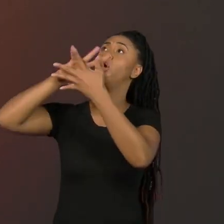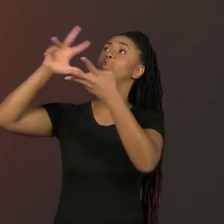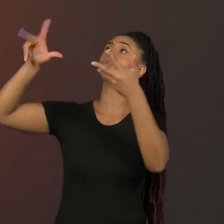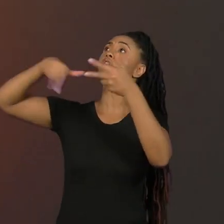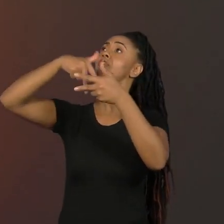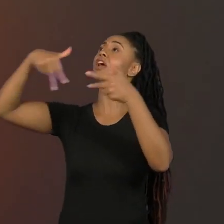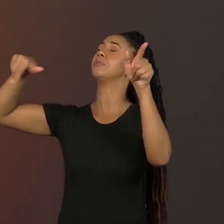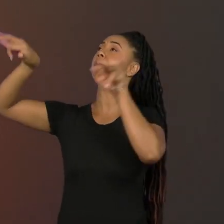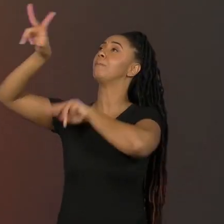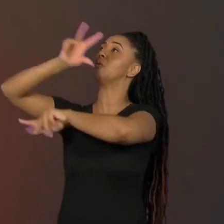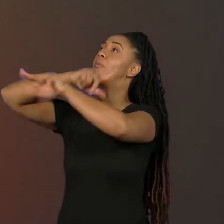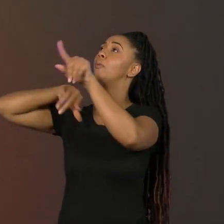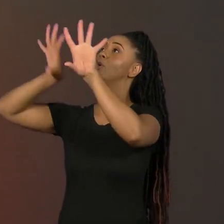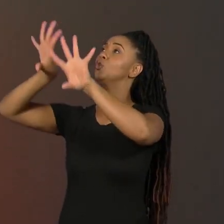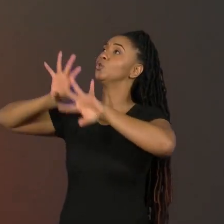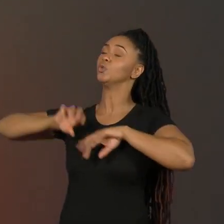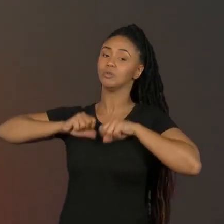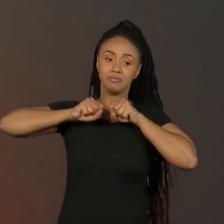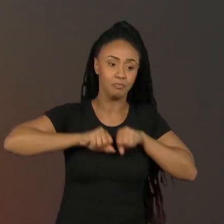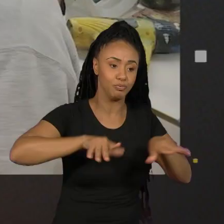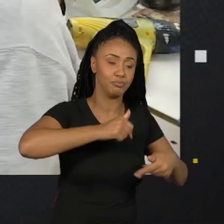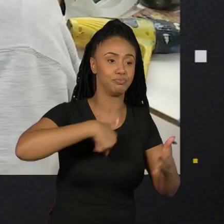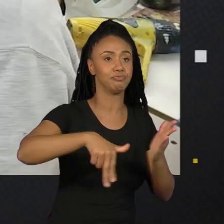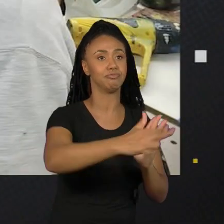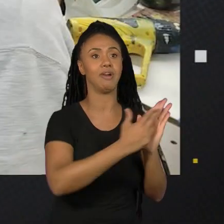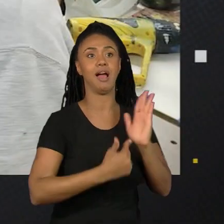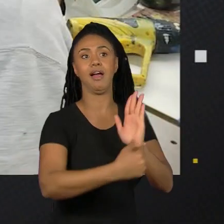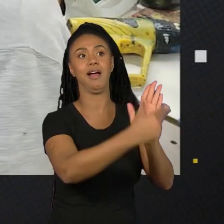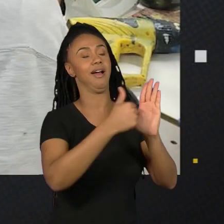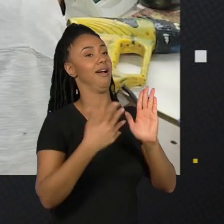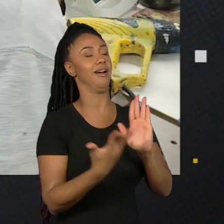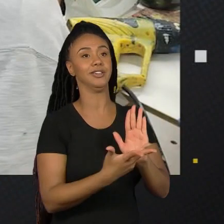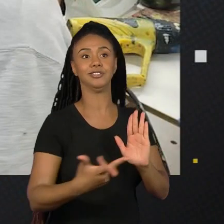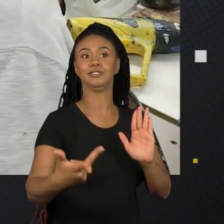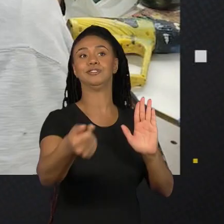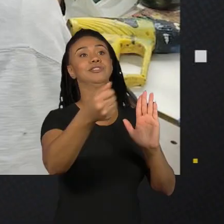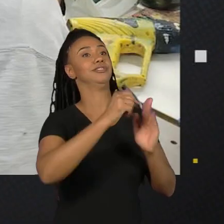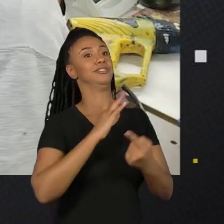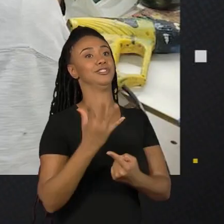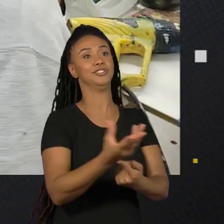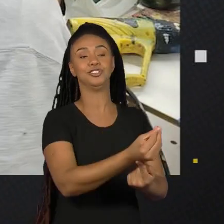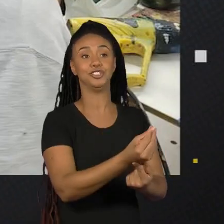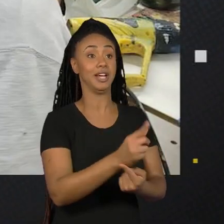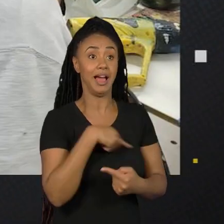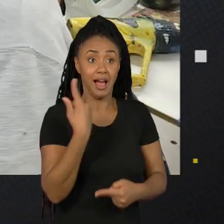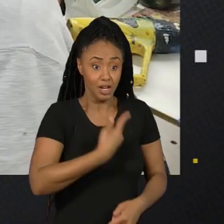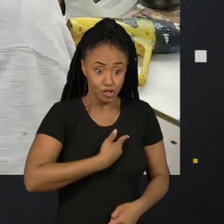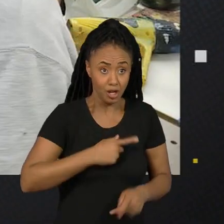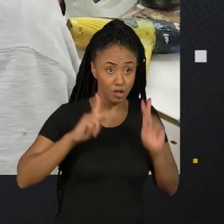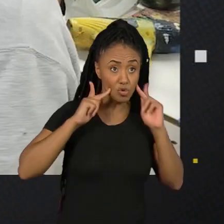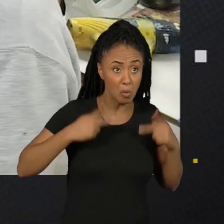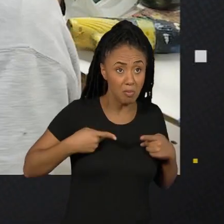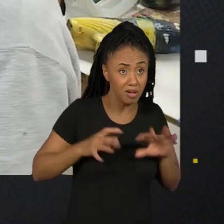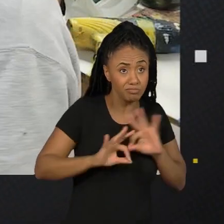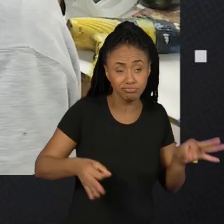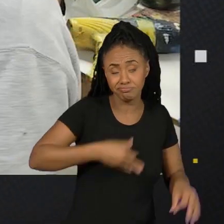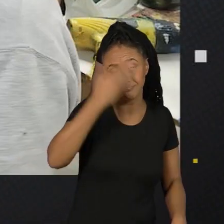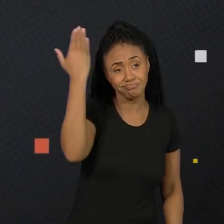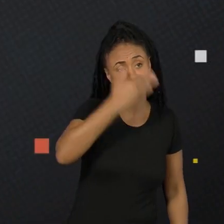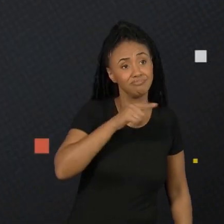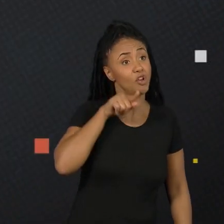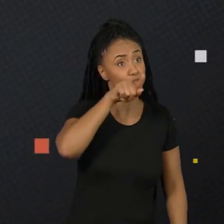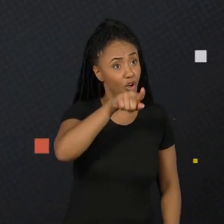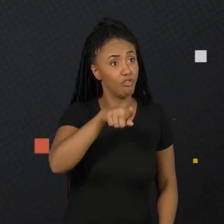sua capacidade de justificar esse universo que nós não vemos e que você nos revela, a